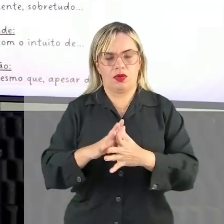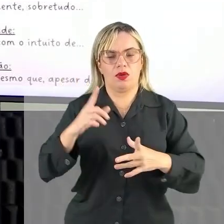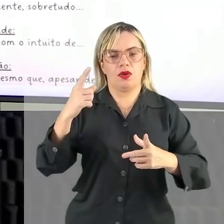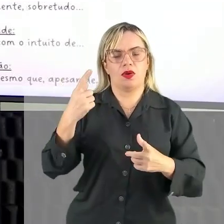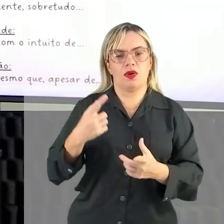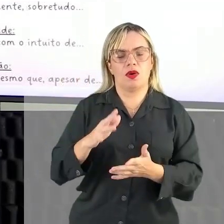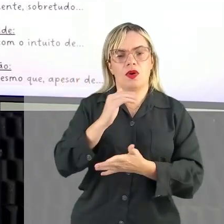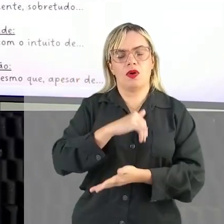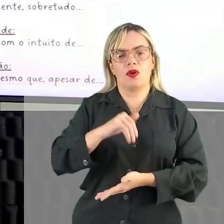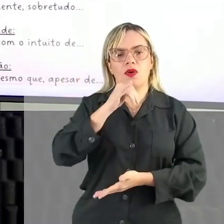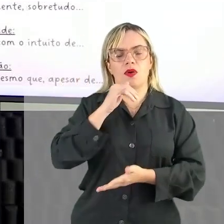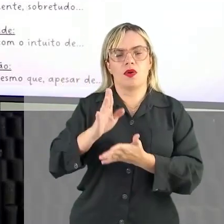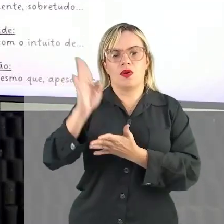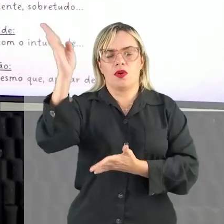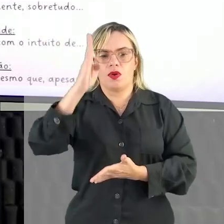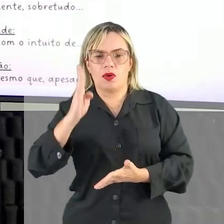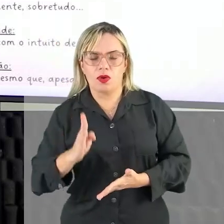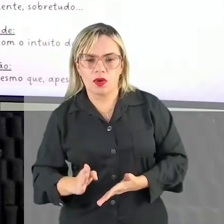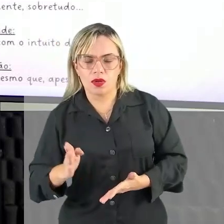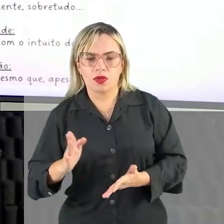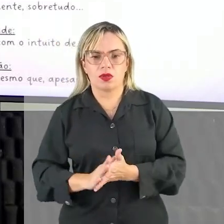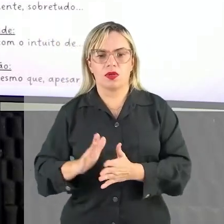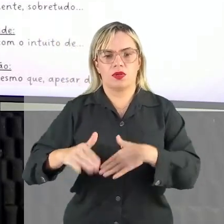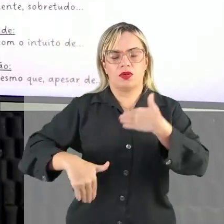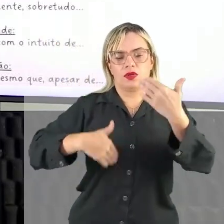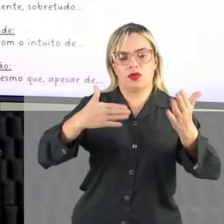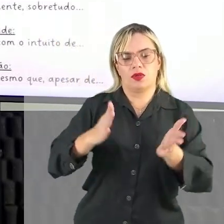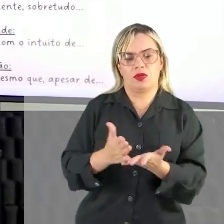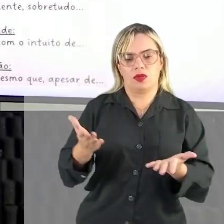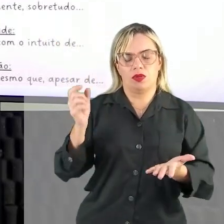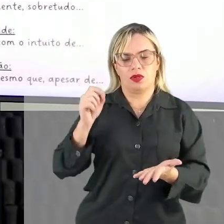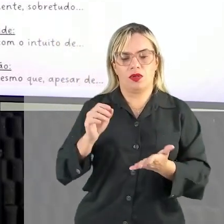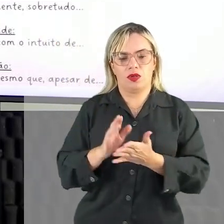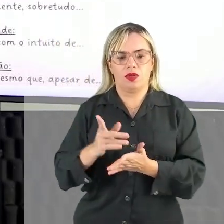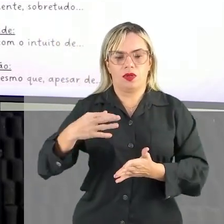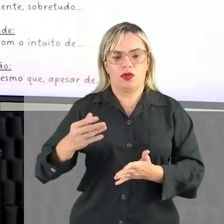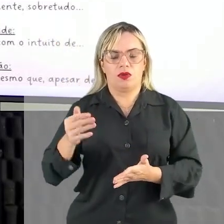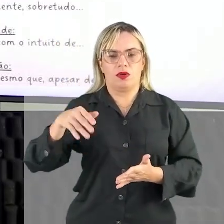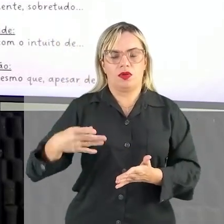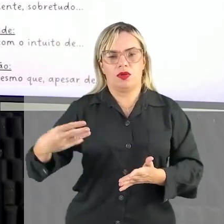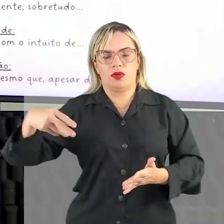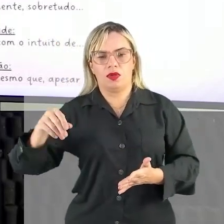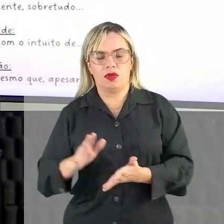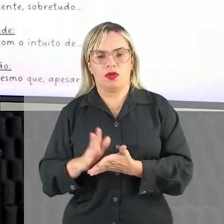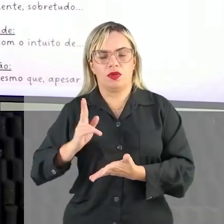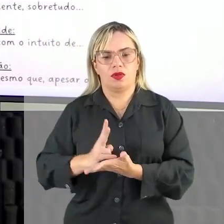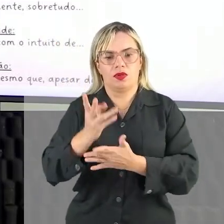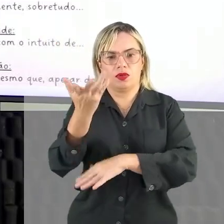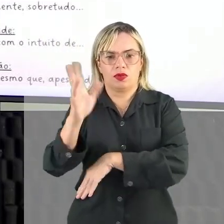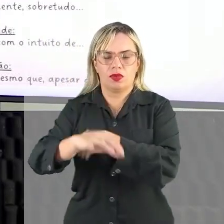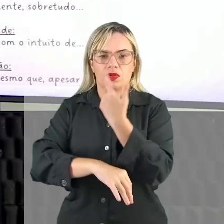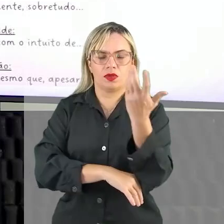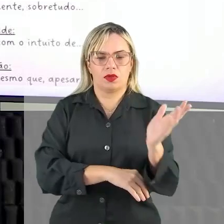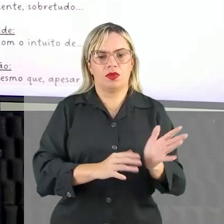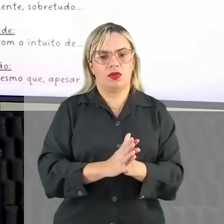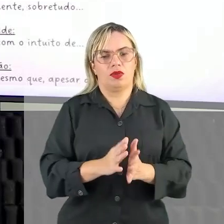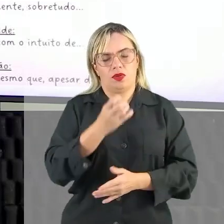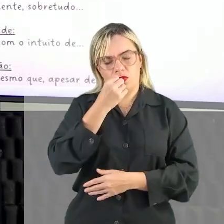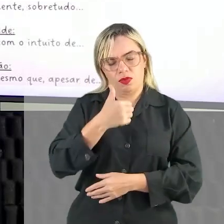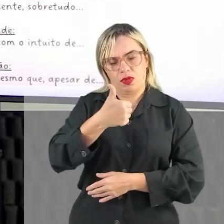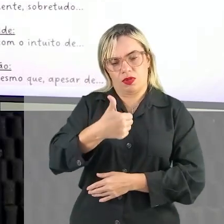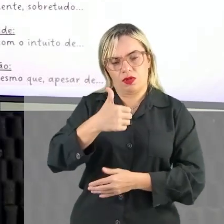exemplo o Brasil avança na medida em que preserva a sua natureza tudo